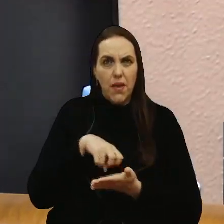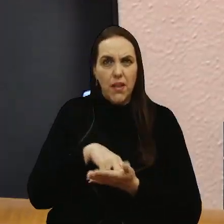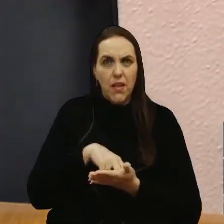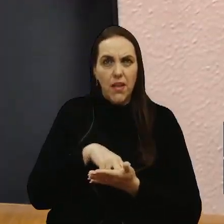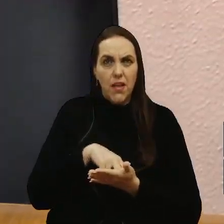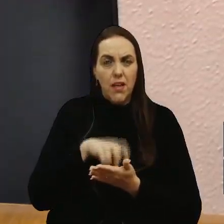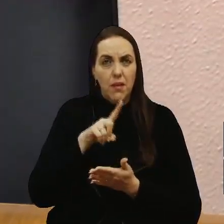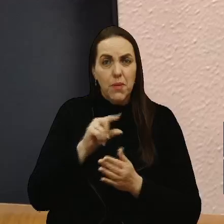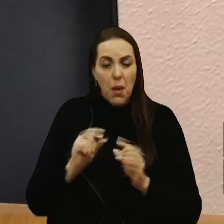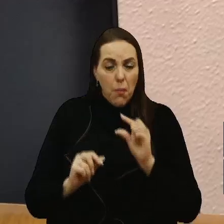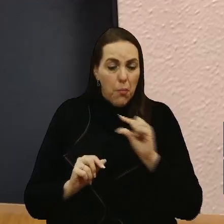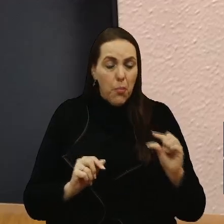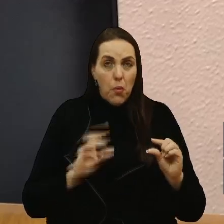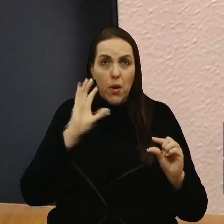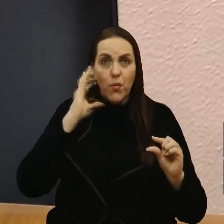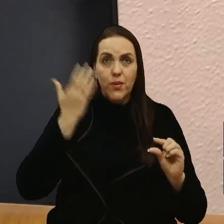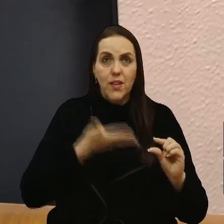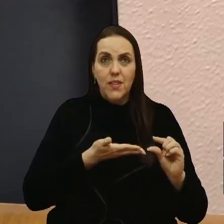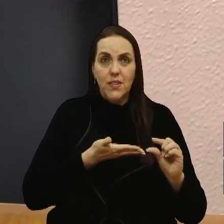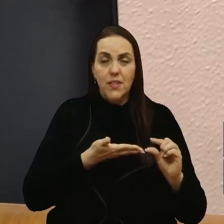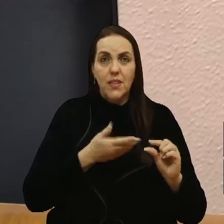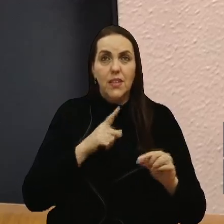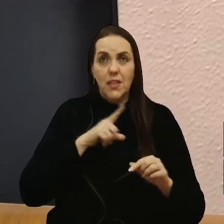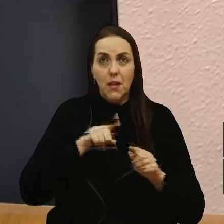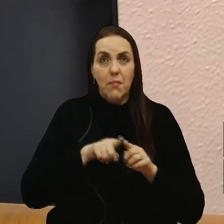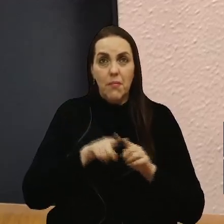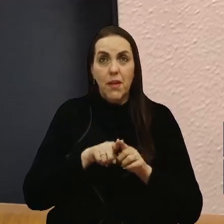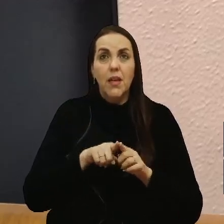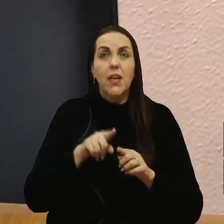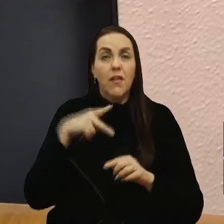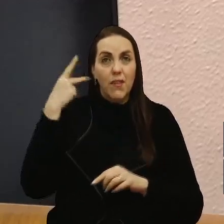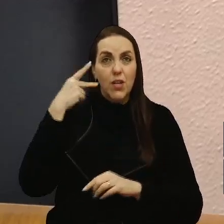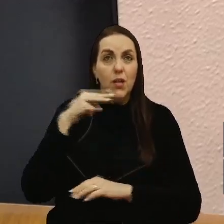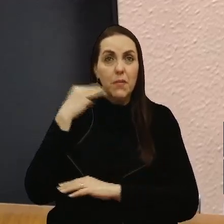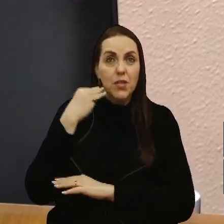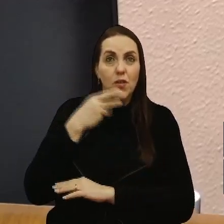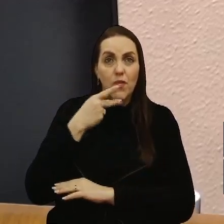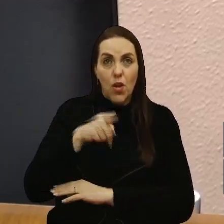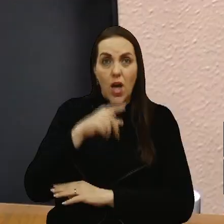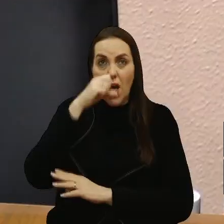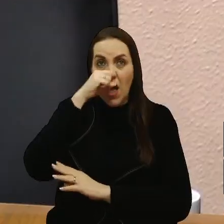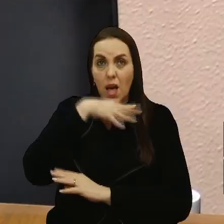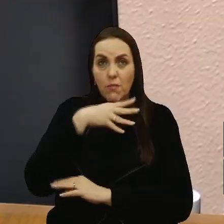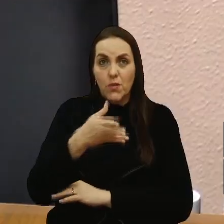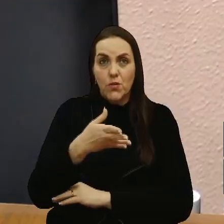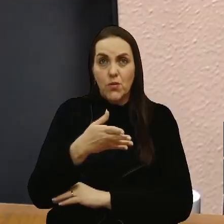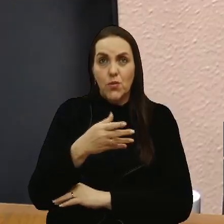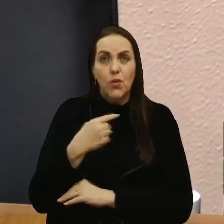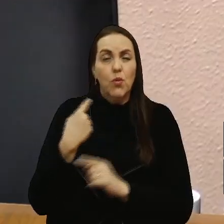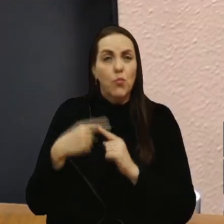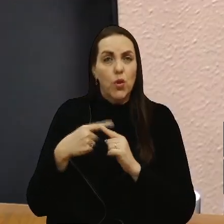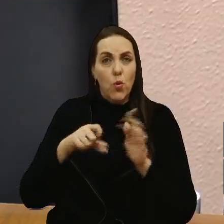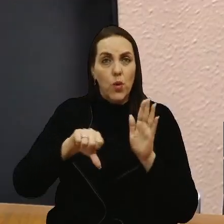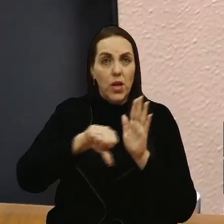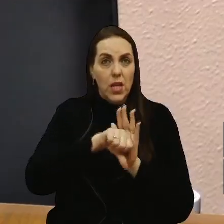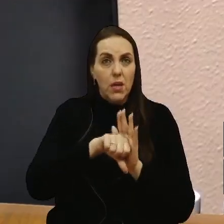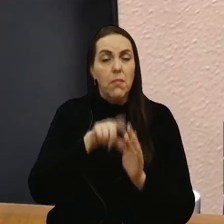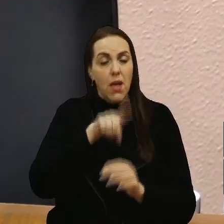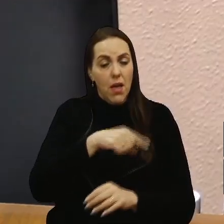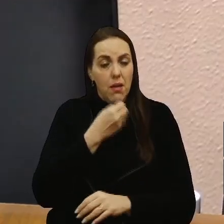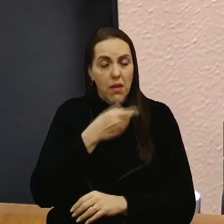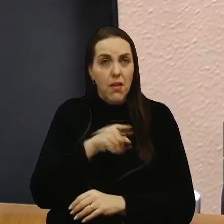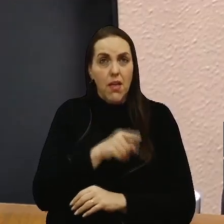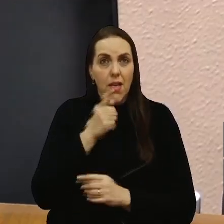exceções, por casos que são exceções, como a vereadora Marisol falou. É um absurdo, porque quando o crime convém,